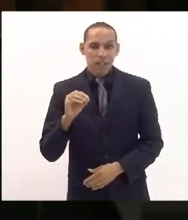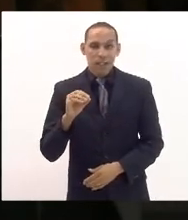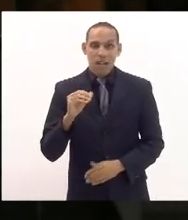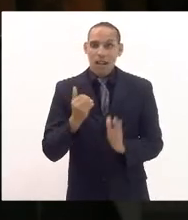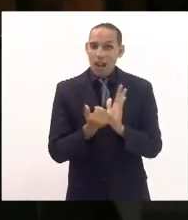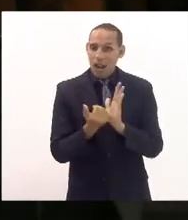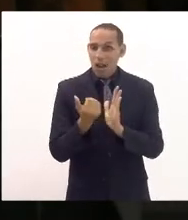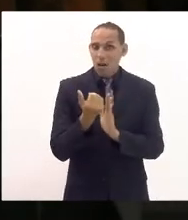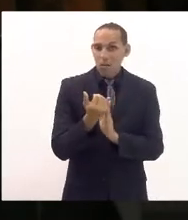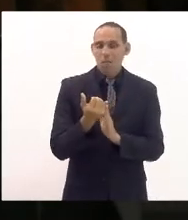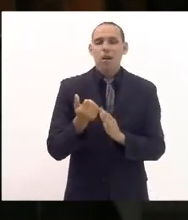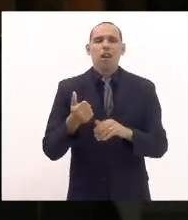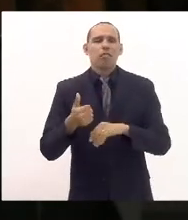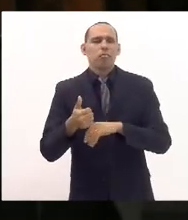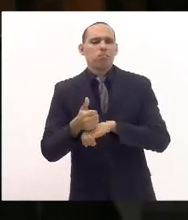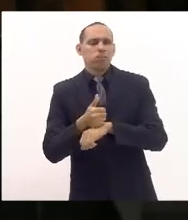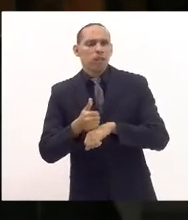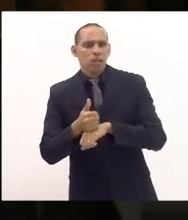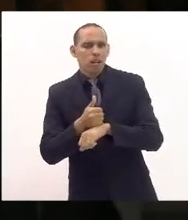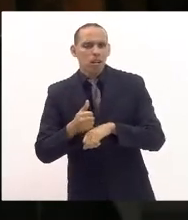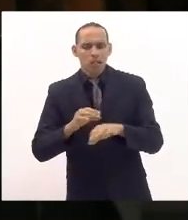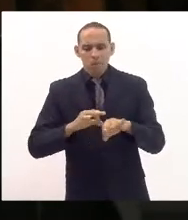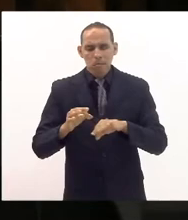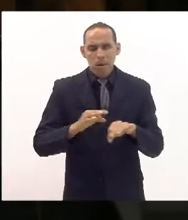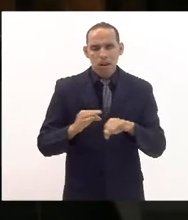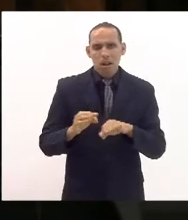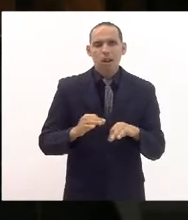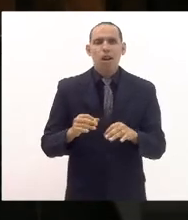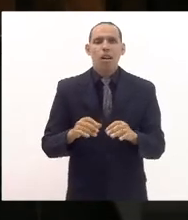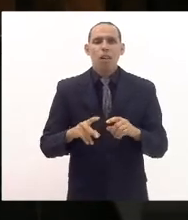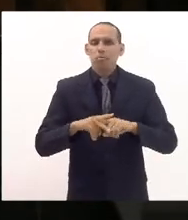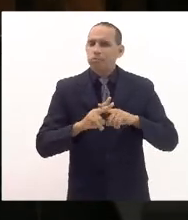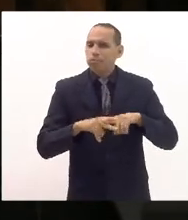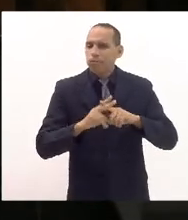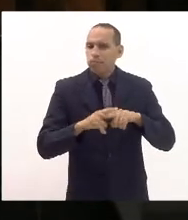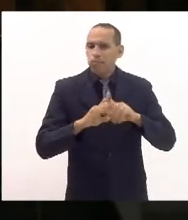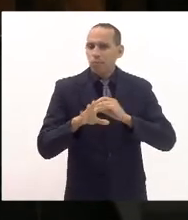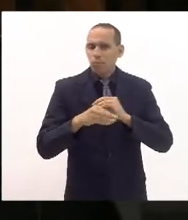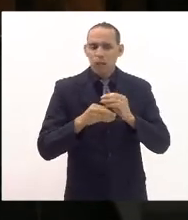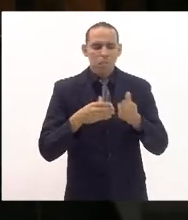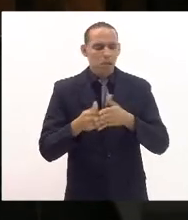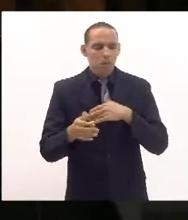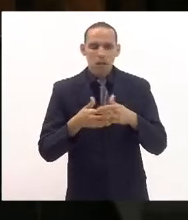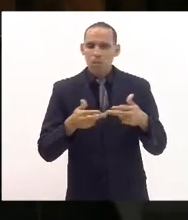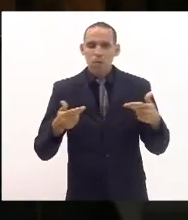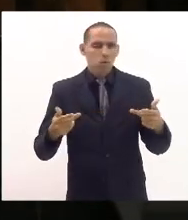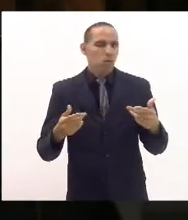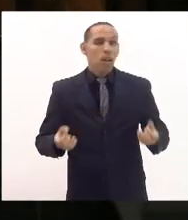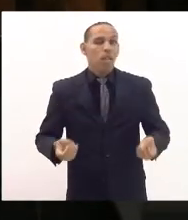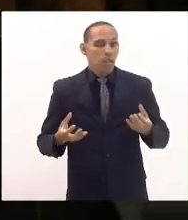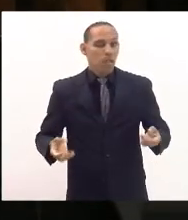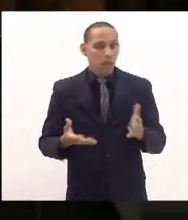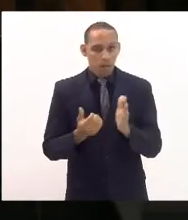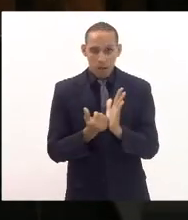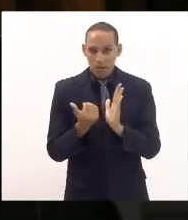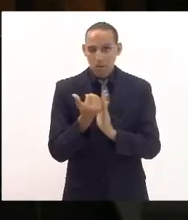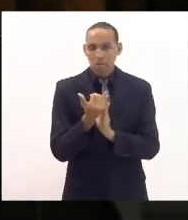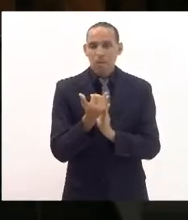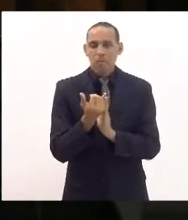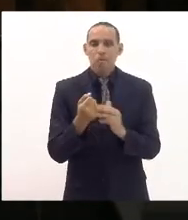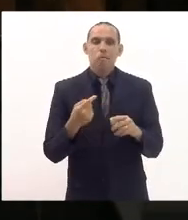pano de Cacos correções adicionais qualquer coisa que gere aumento de dispensa